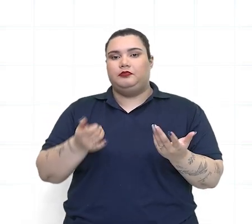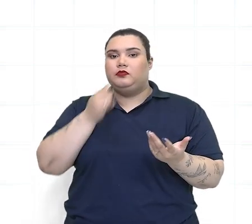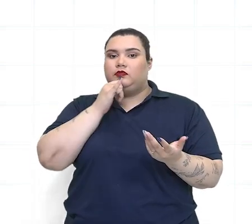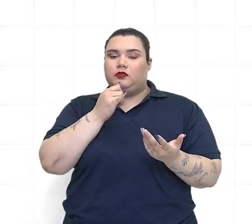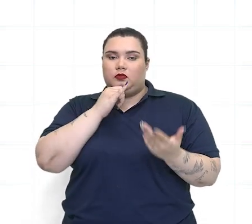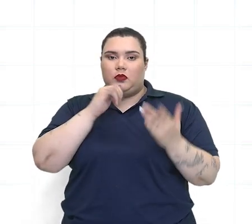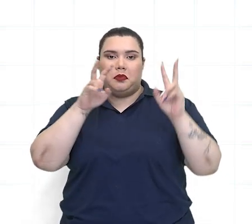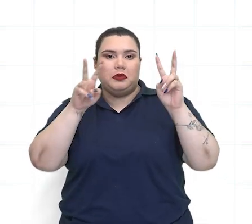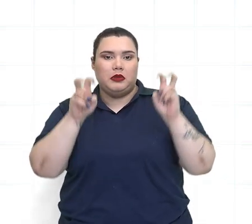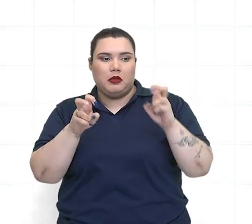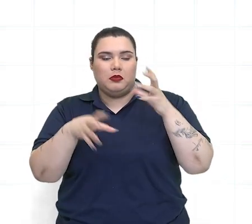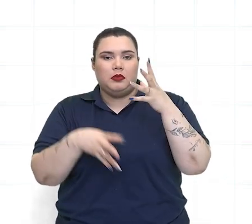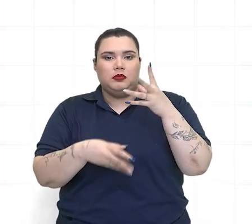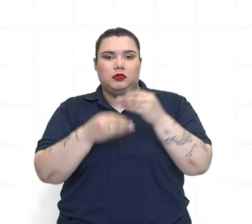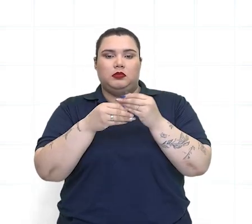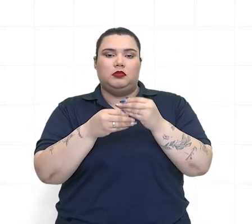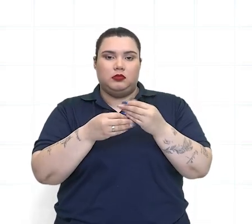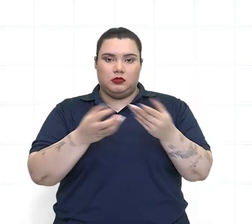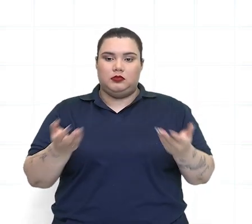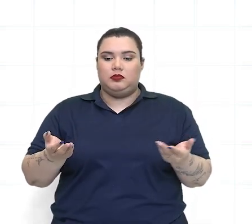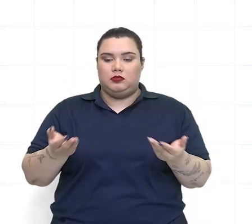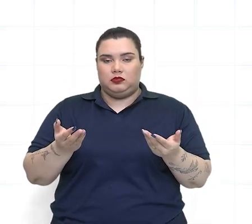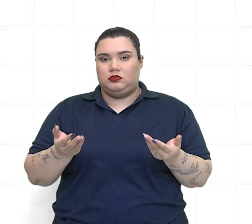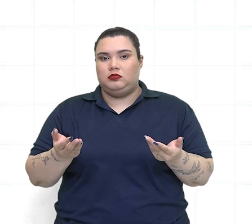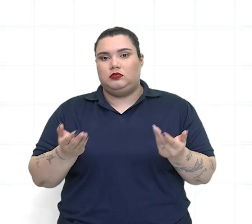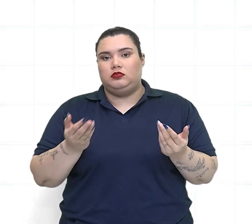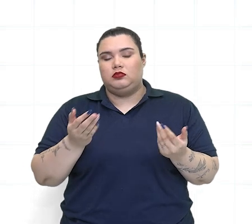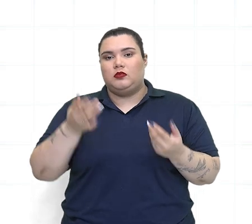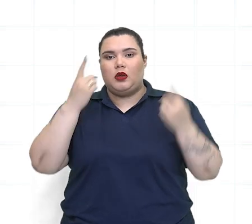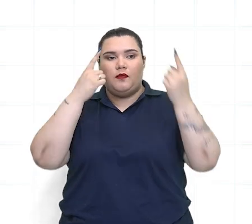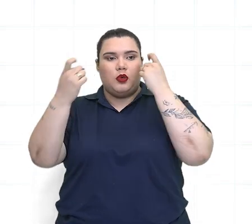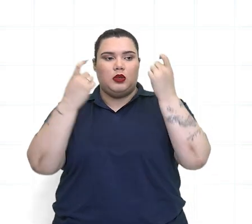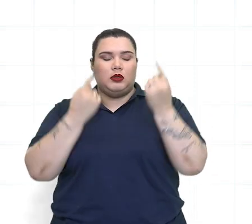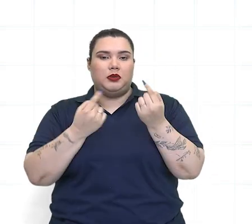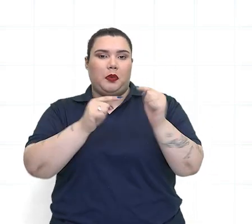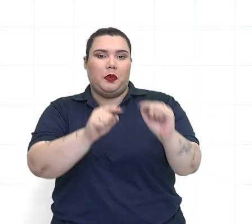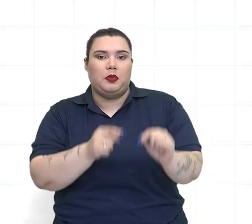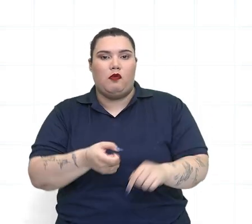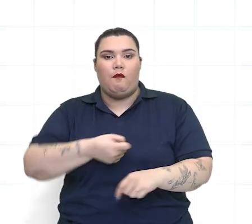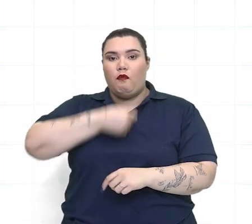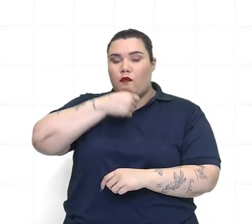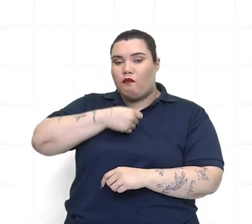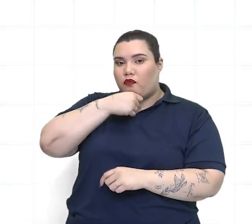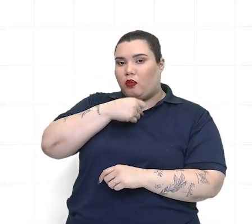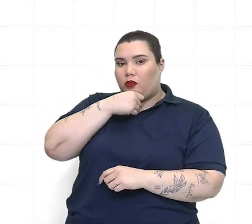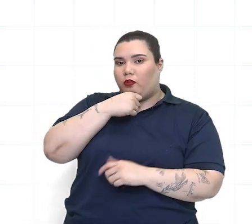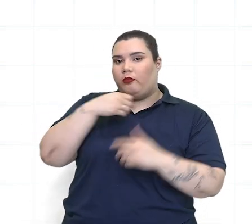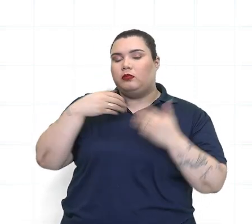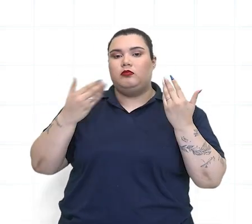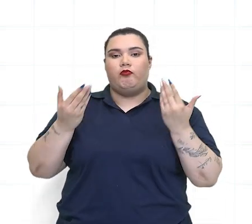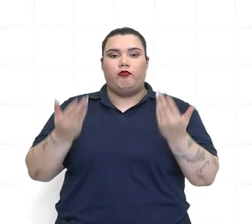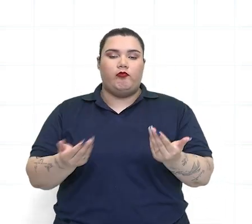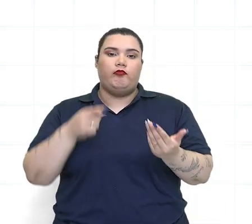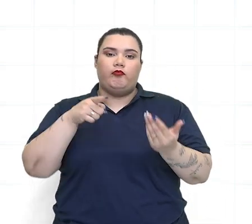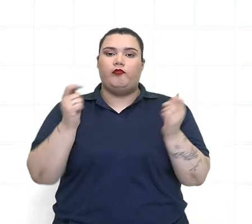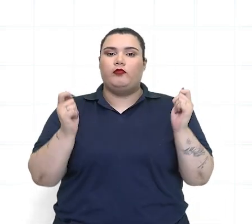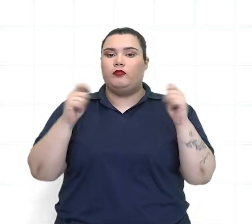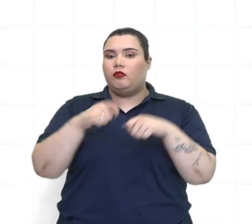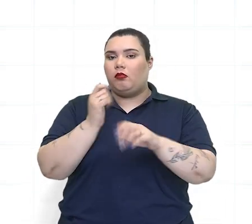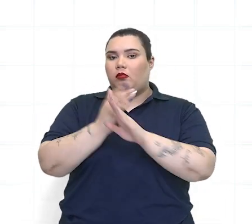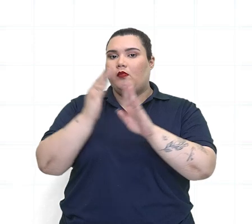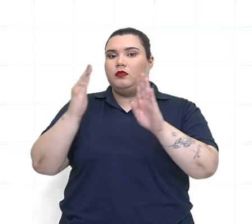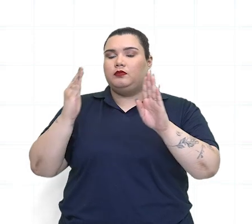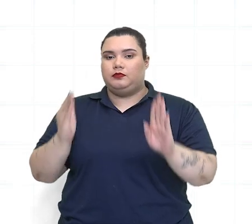né? Pode ser nos idosos, né? Então, dá para você